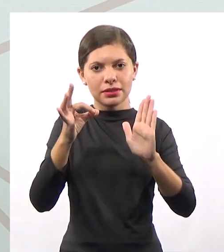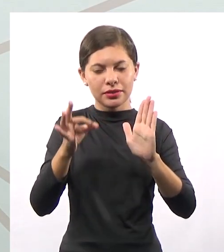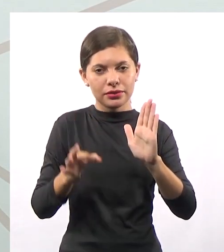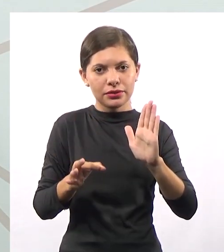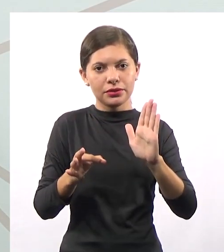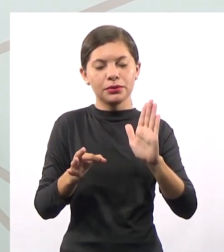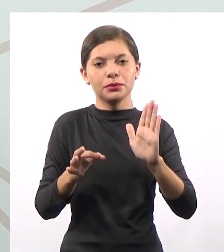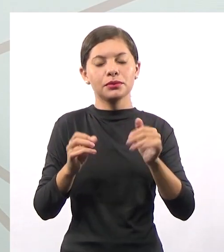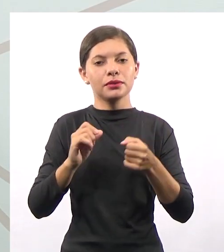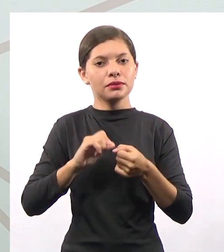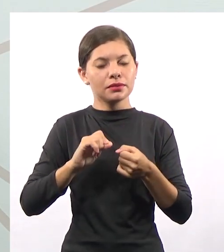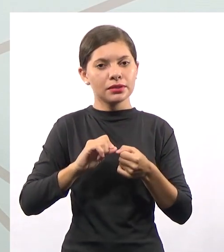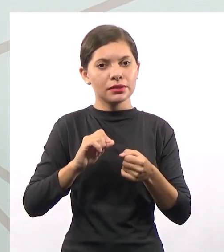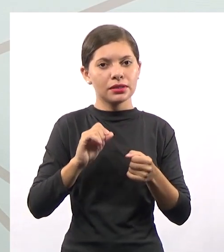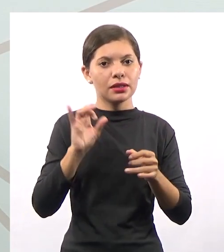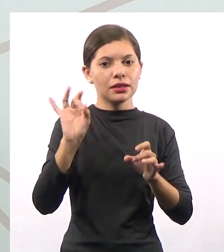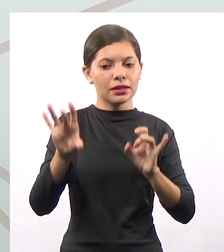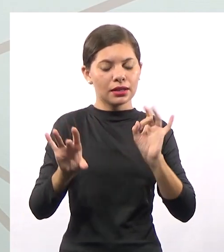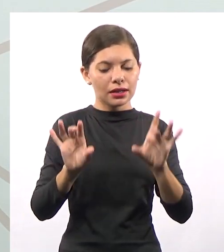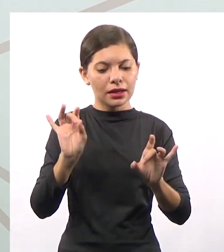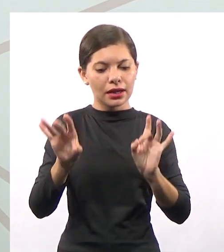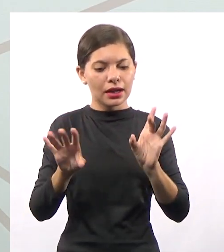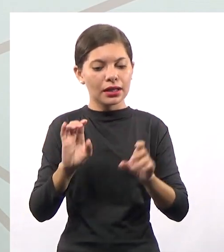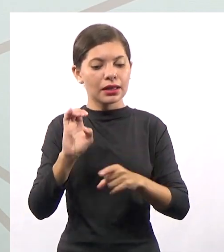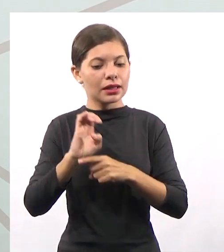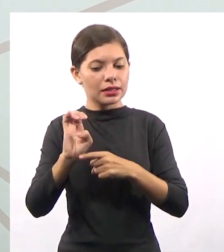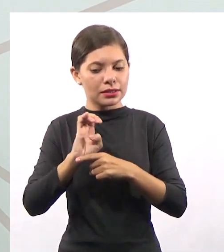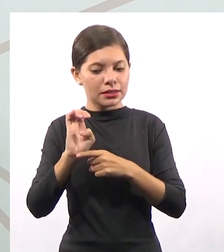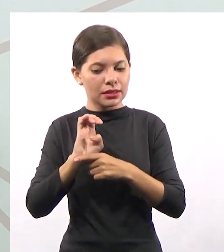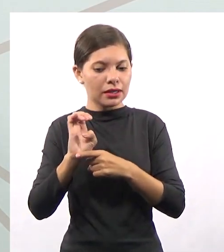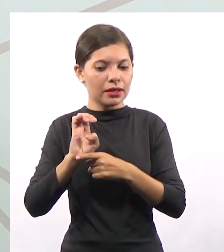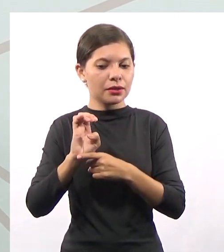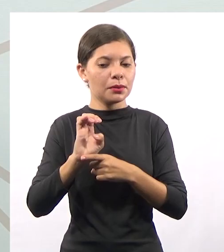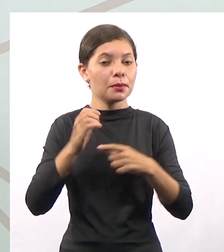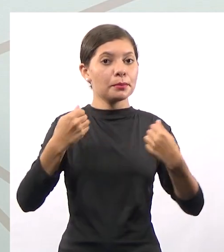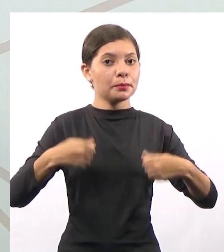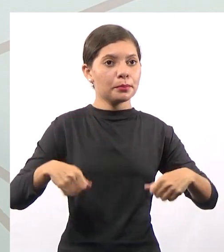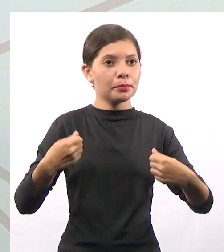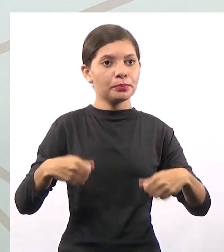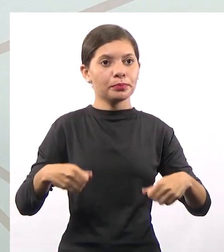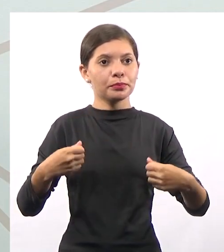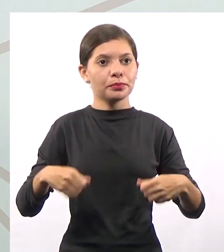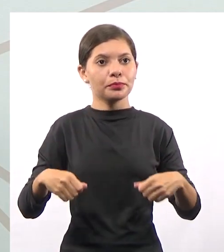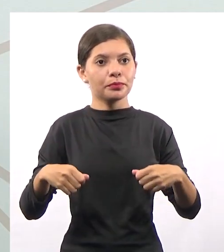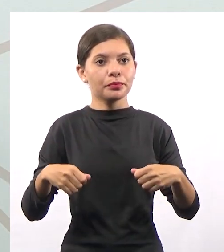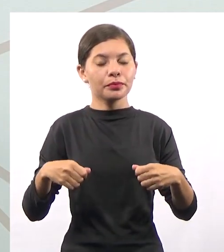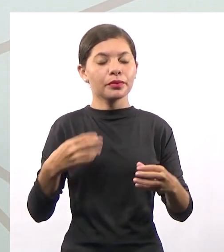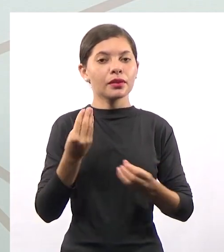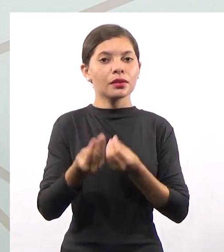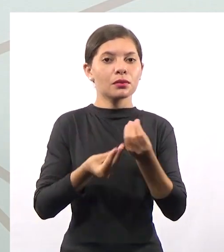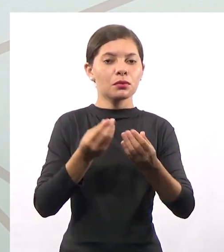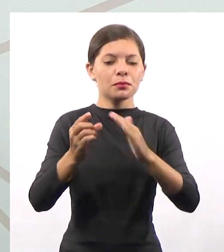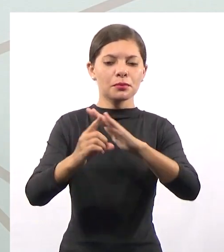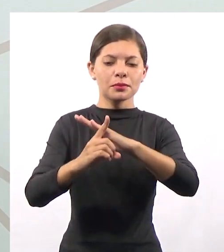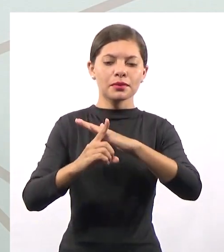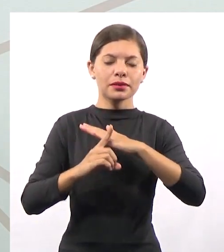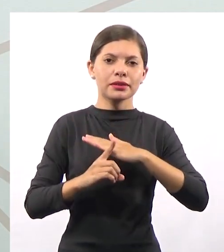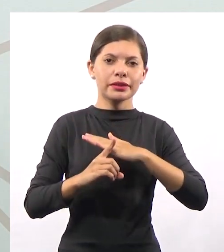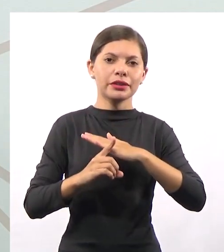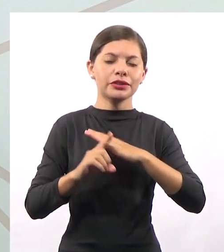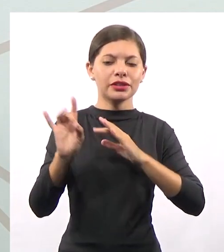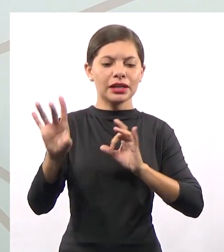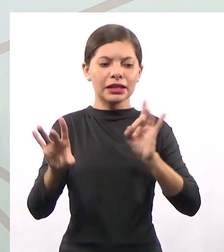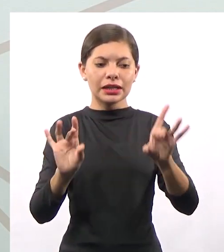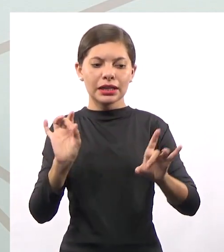procedimento a ser realizado, porque cada estado tem aí as suas condições, as suas necessidades e as formas como